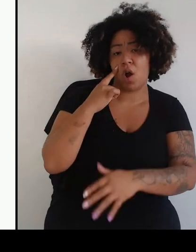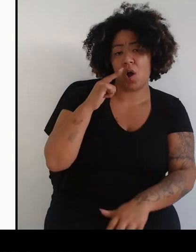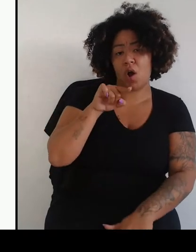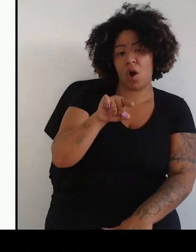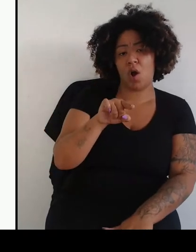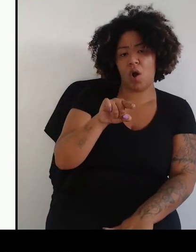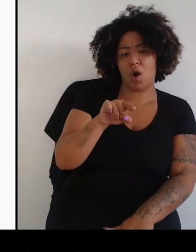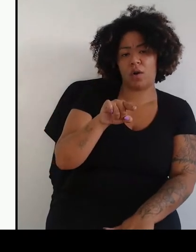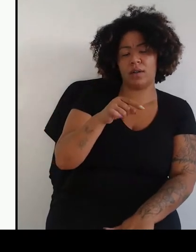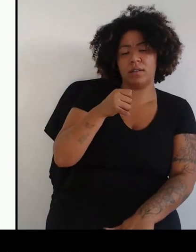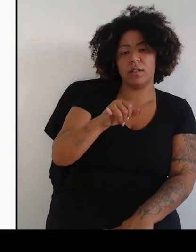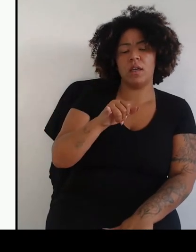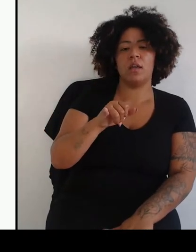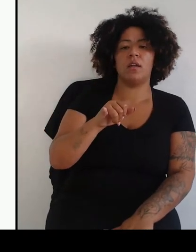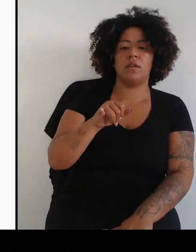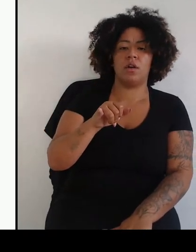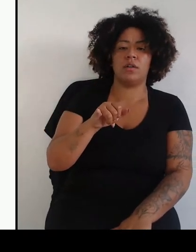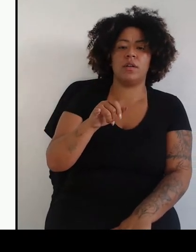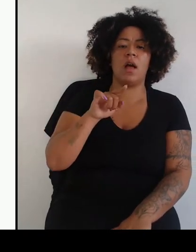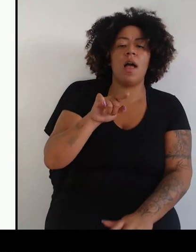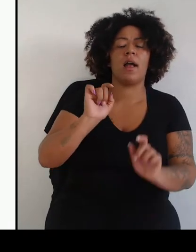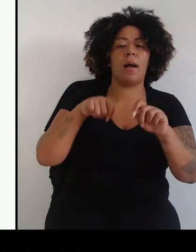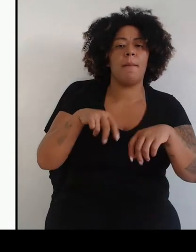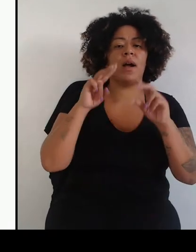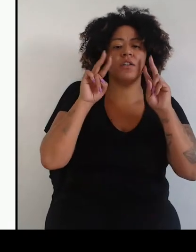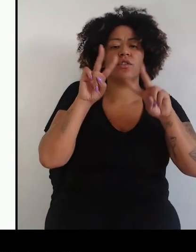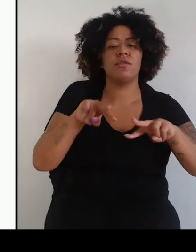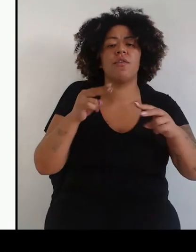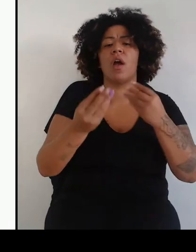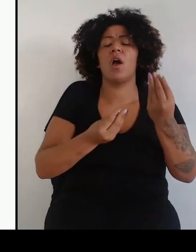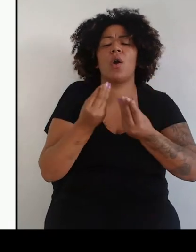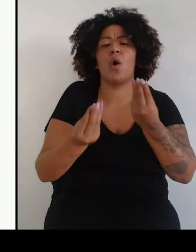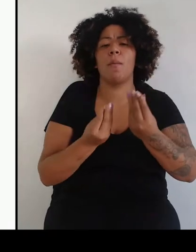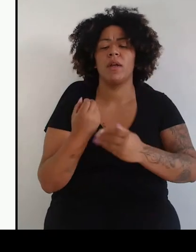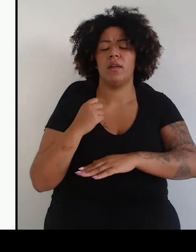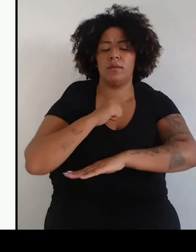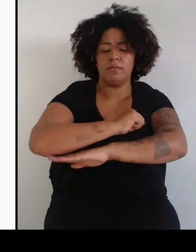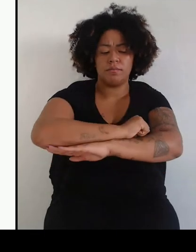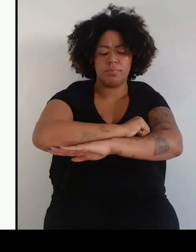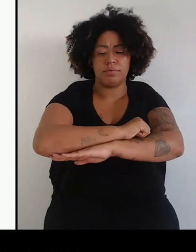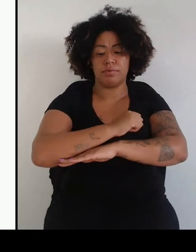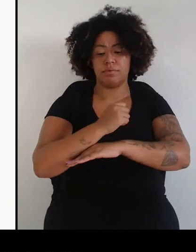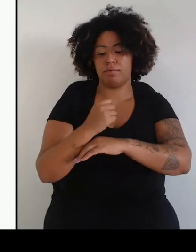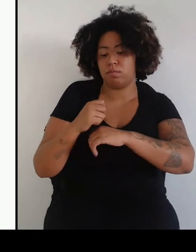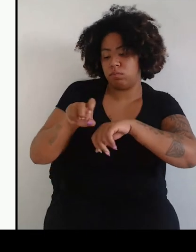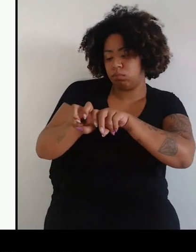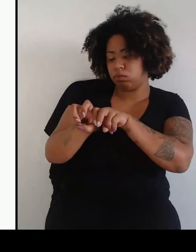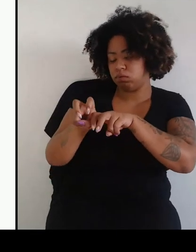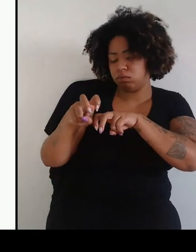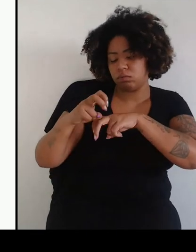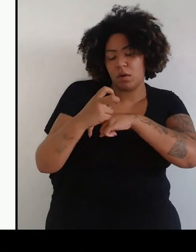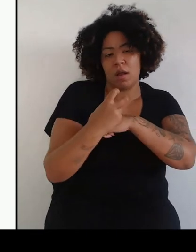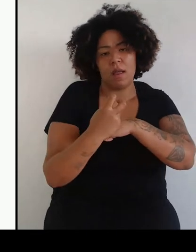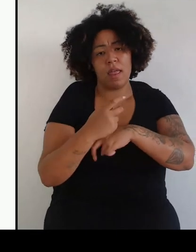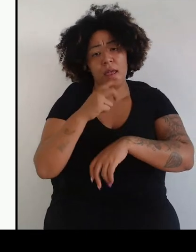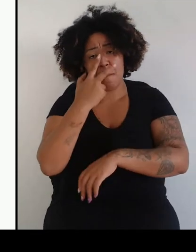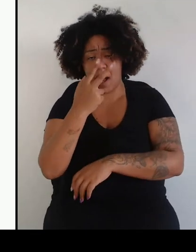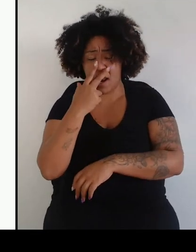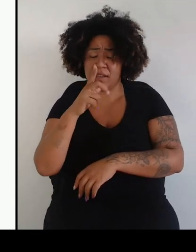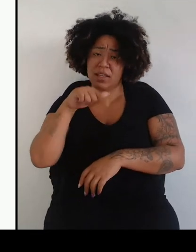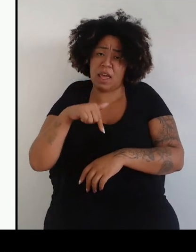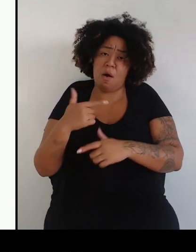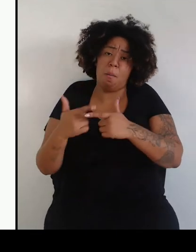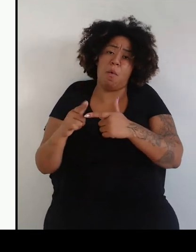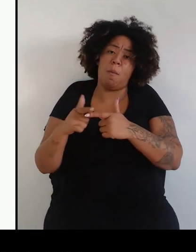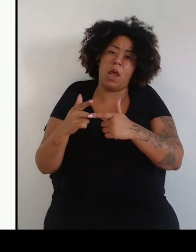que tem a ver com a sua posição existencialista que está alinhada com a problematização Clear de